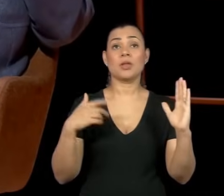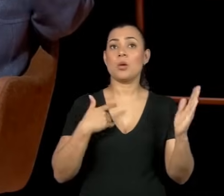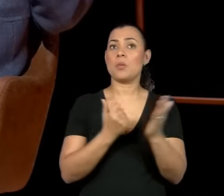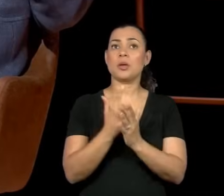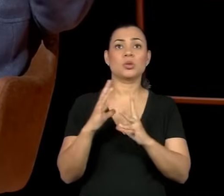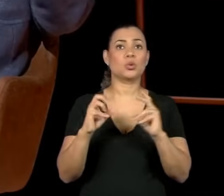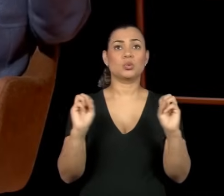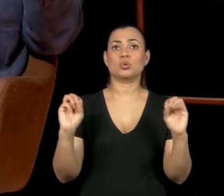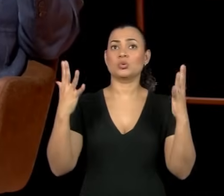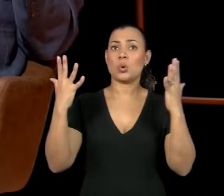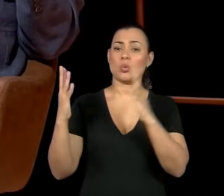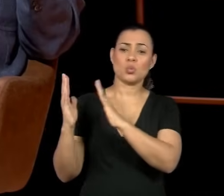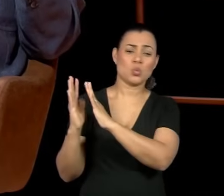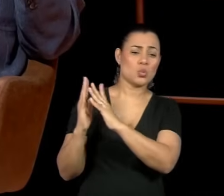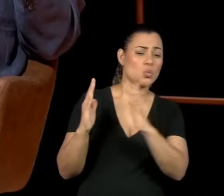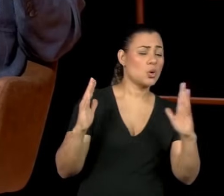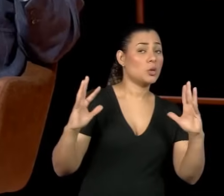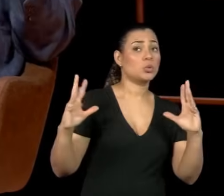Roberto e promovi todos os shows.